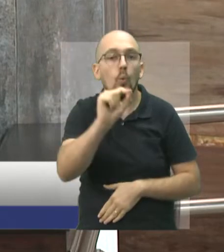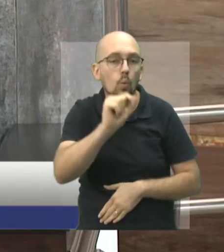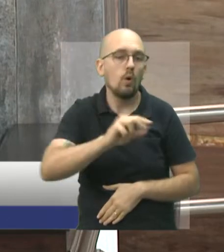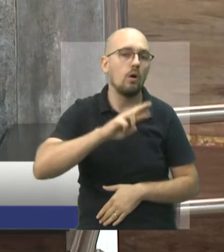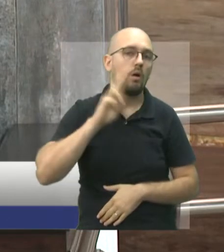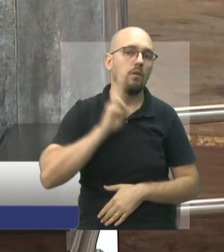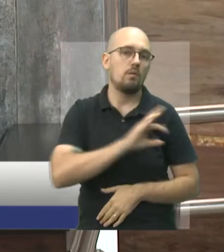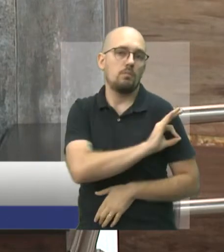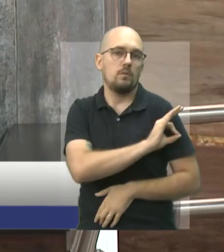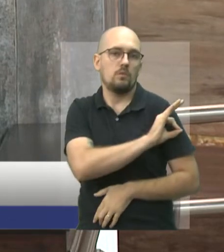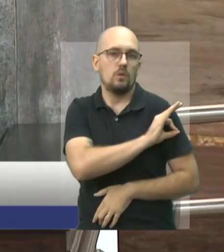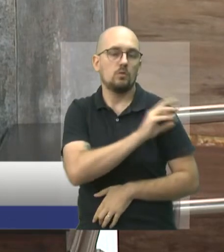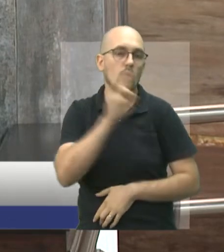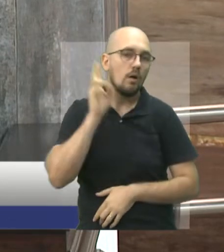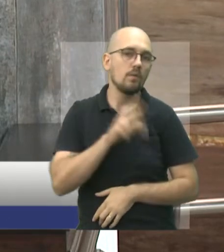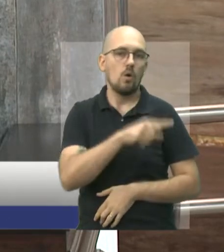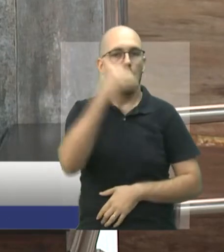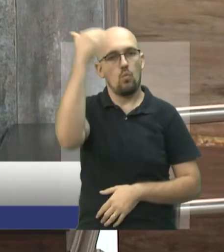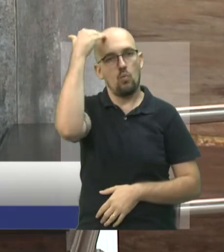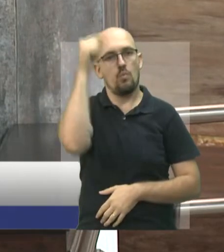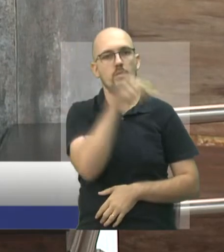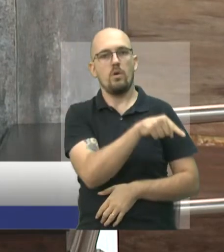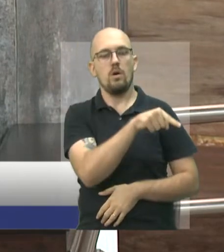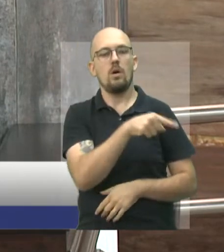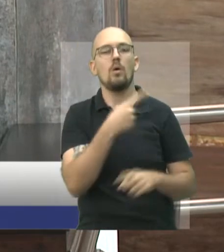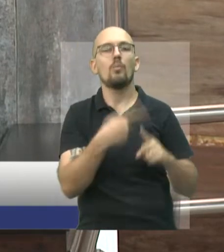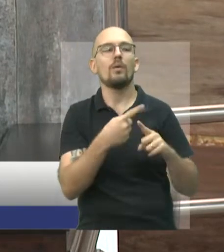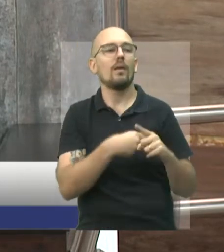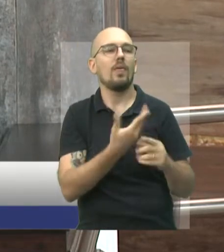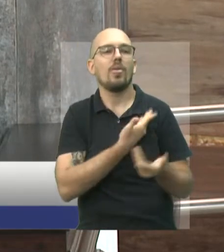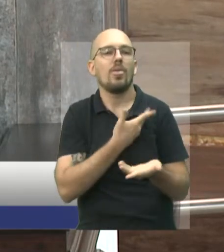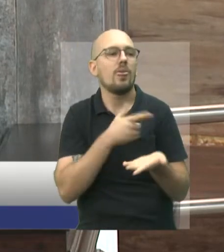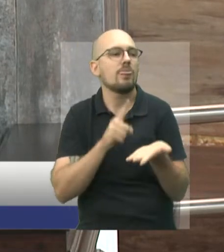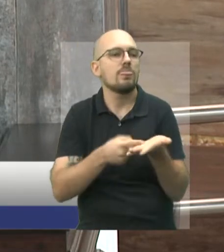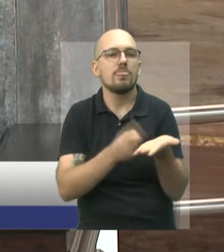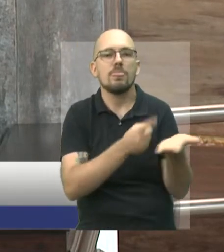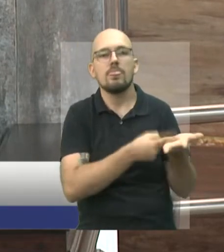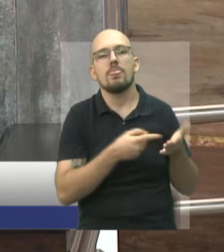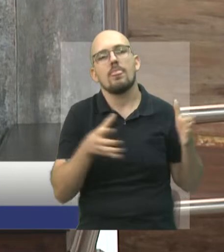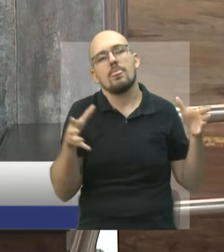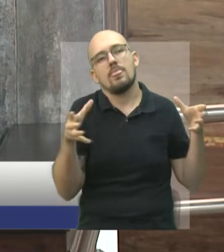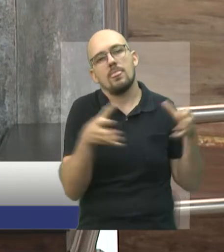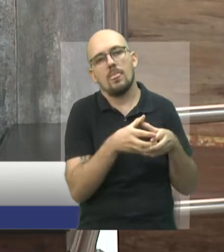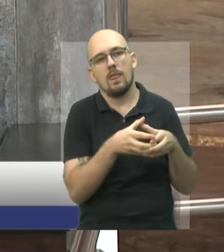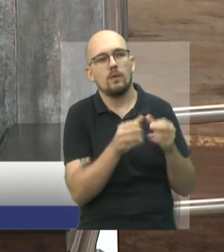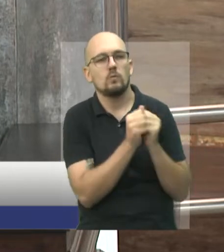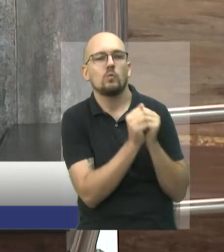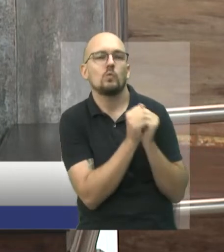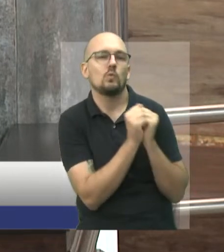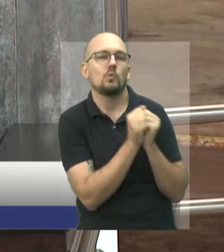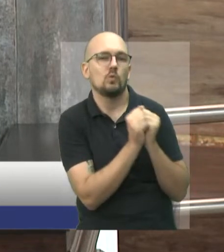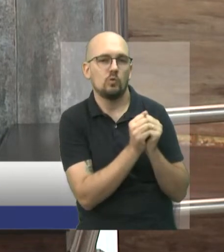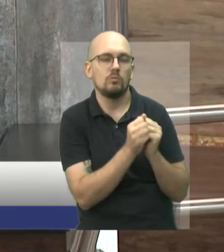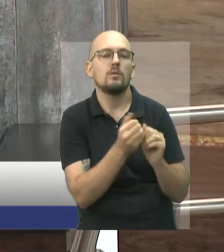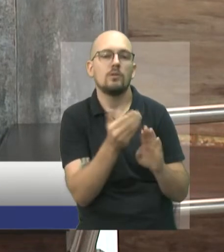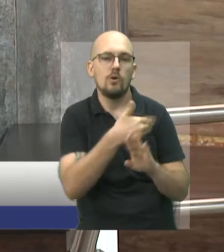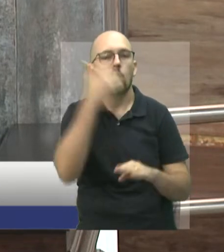nossa cidade, junto com os pupilos que aqui existiam. Muito